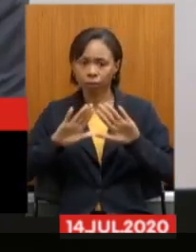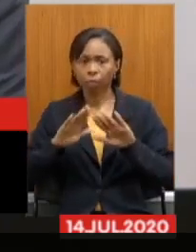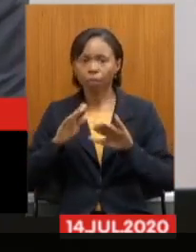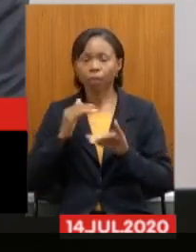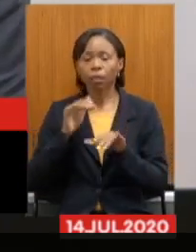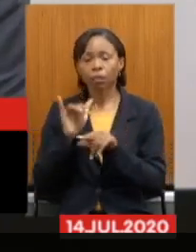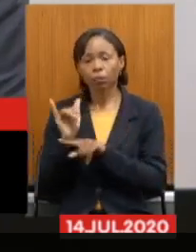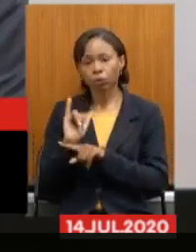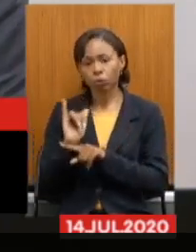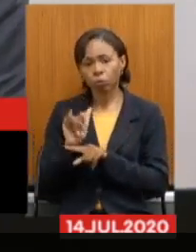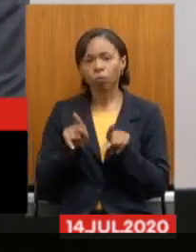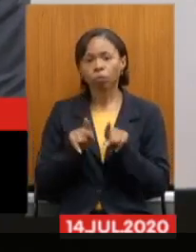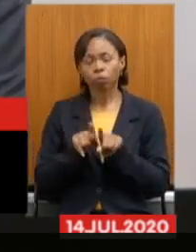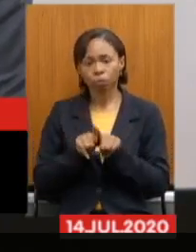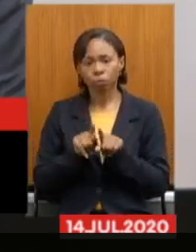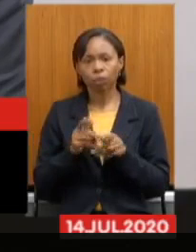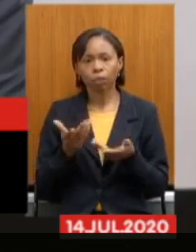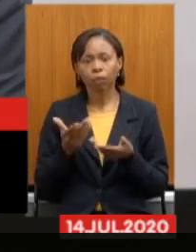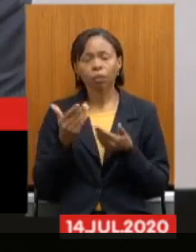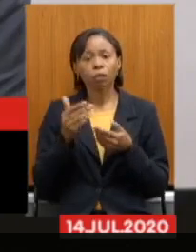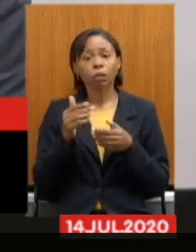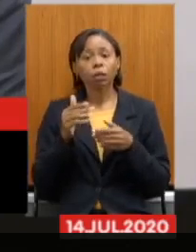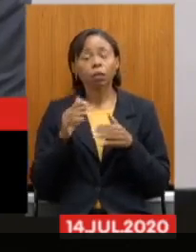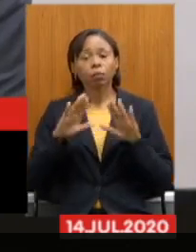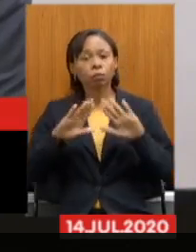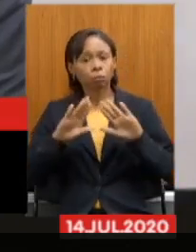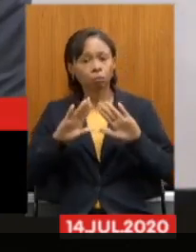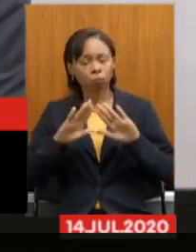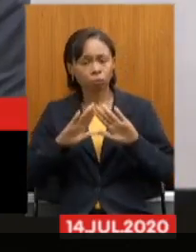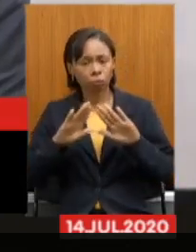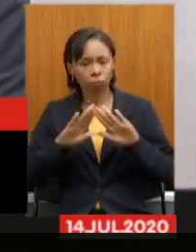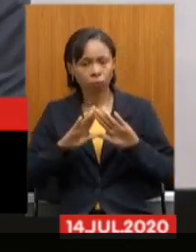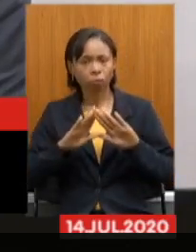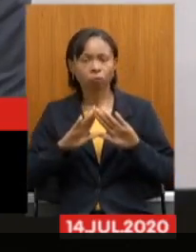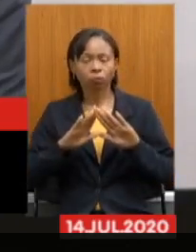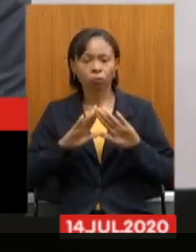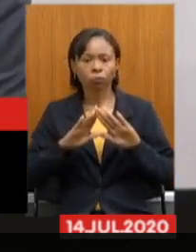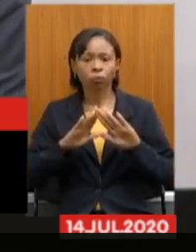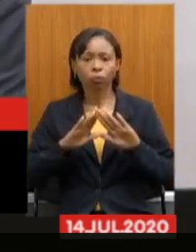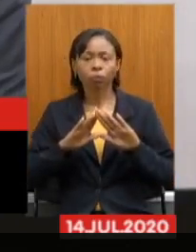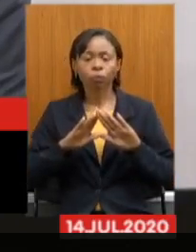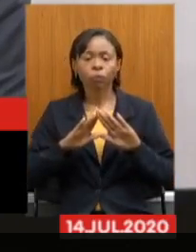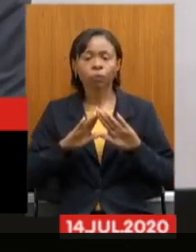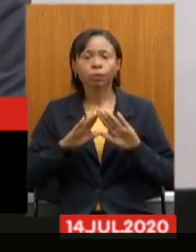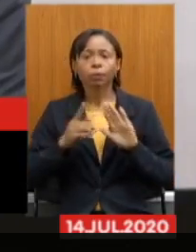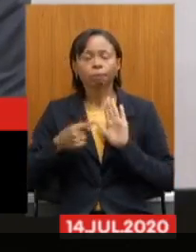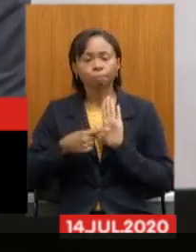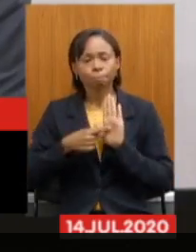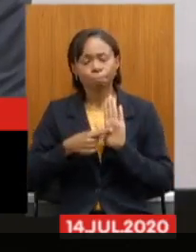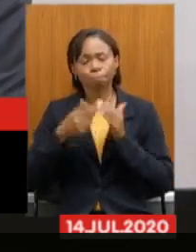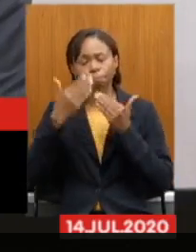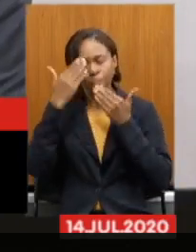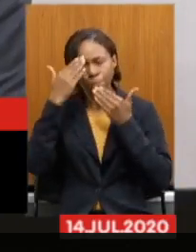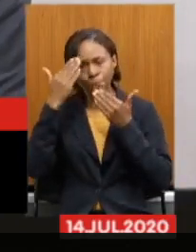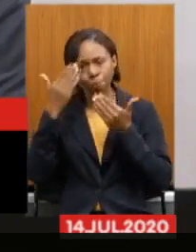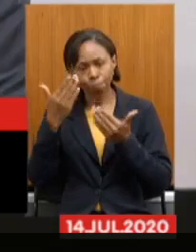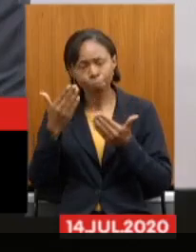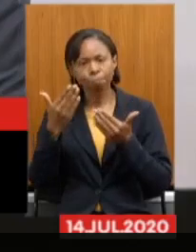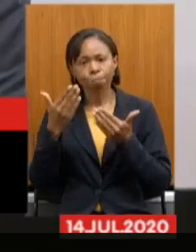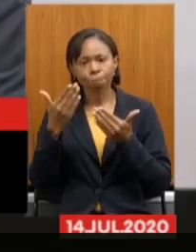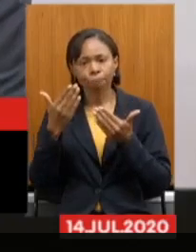pelo YouTube. A Assembleia Legislativa do Estado de Minas Gerais manifesta seus